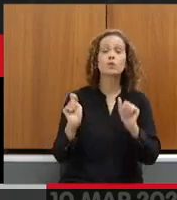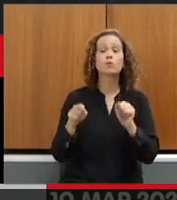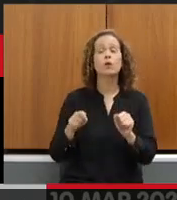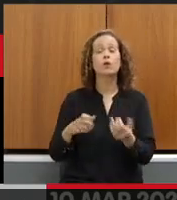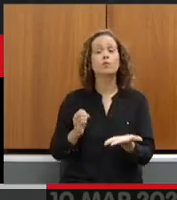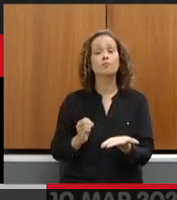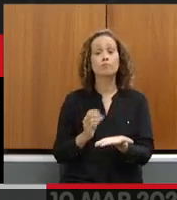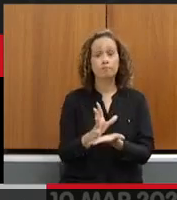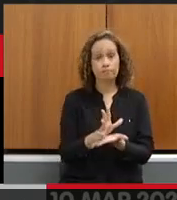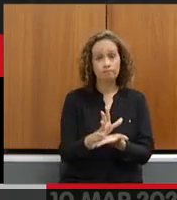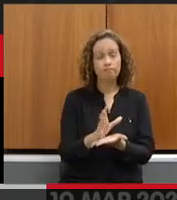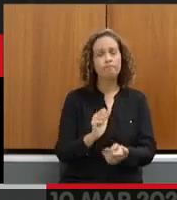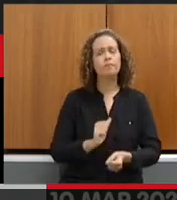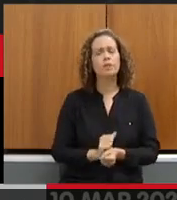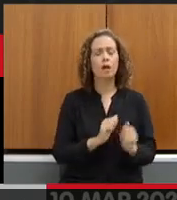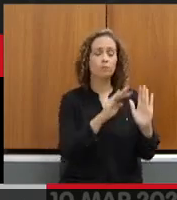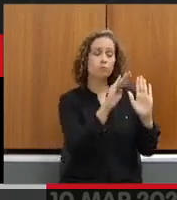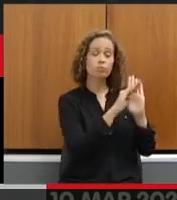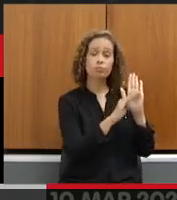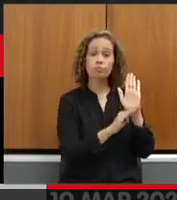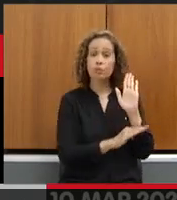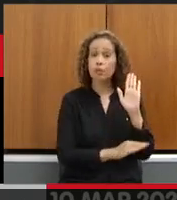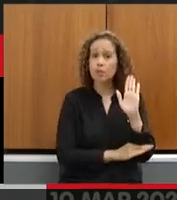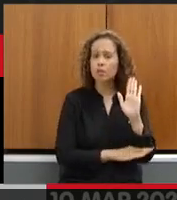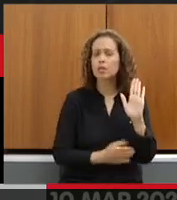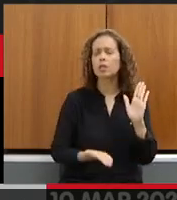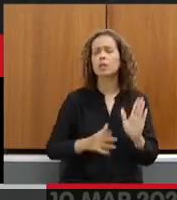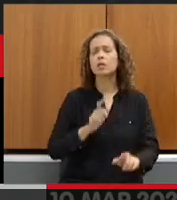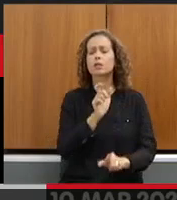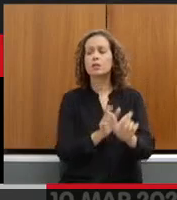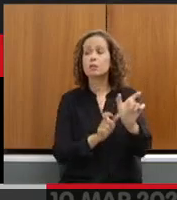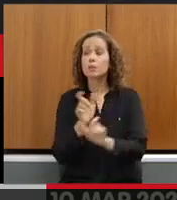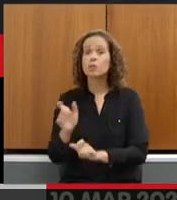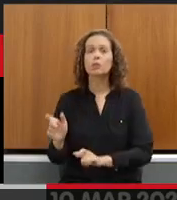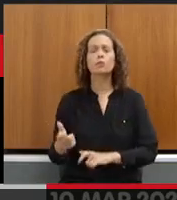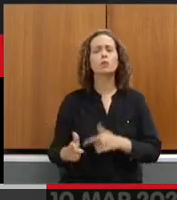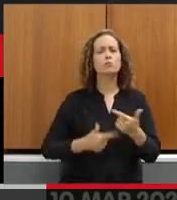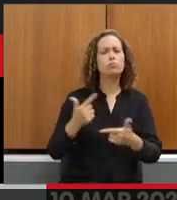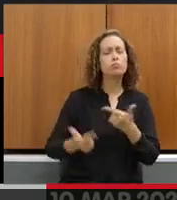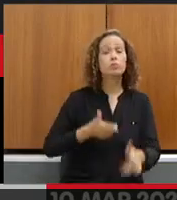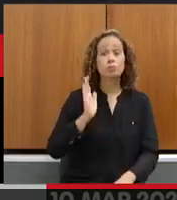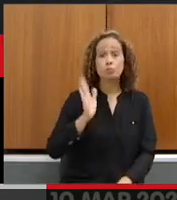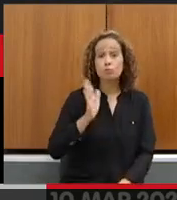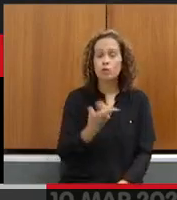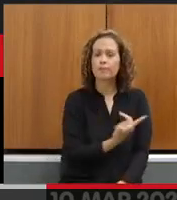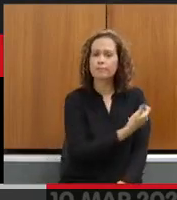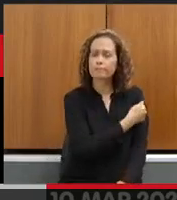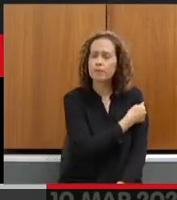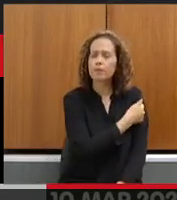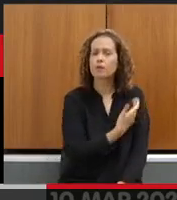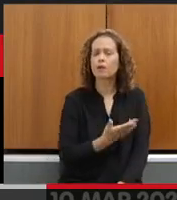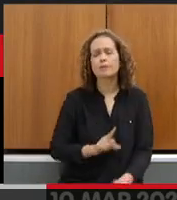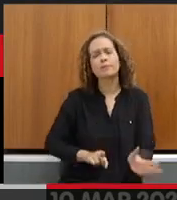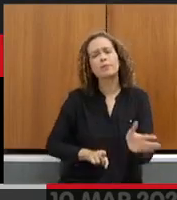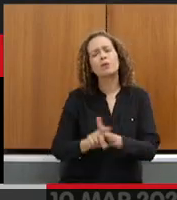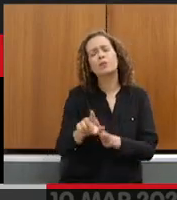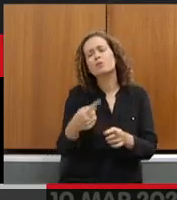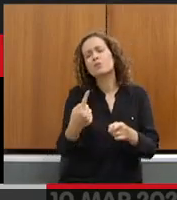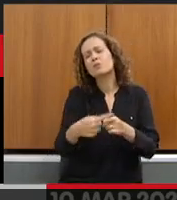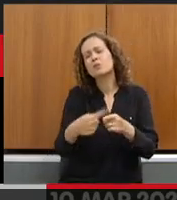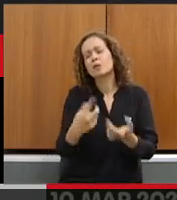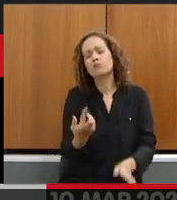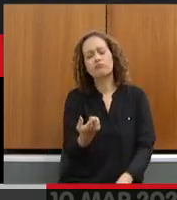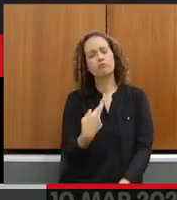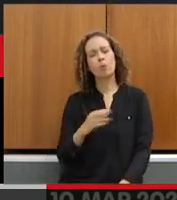nos enviar a lista dos Servidores que foram vacinados gostaria de repetir essa pergunta por que ela não foi